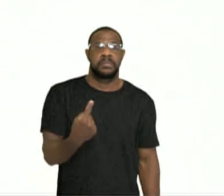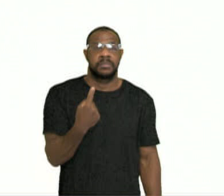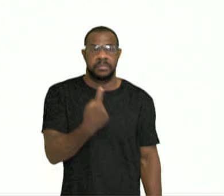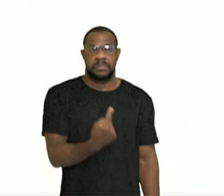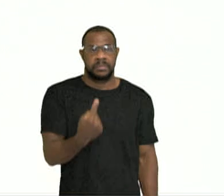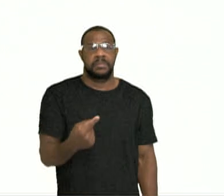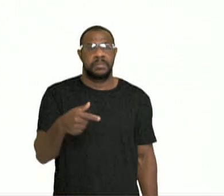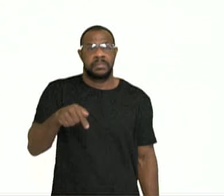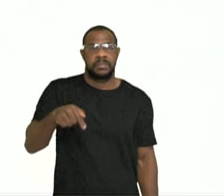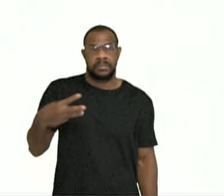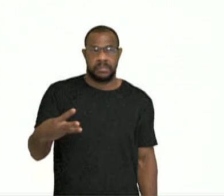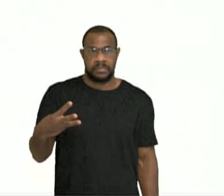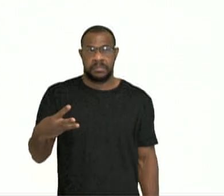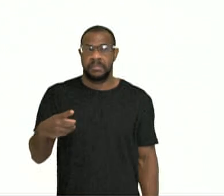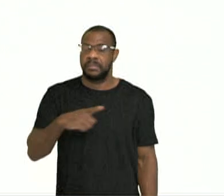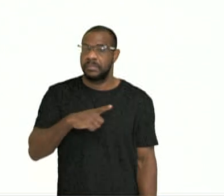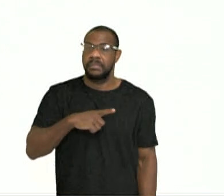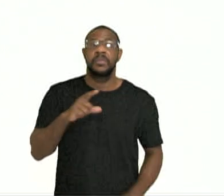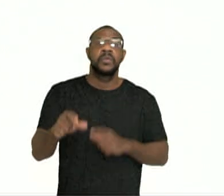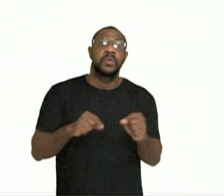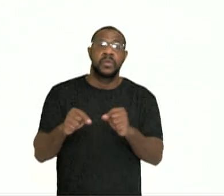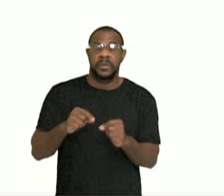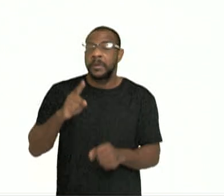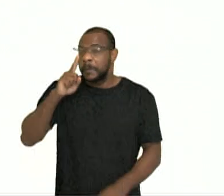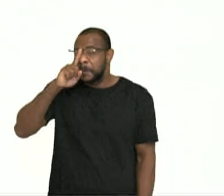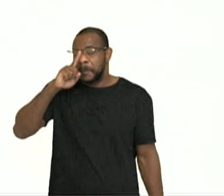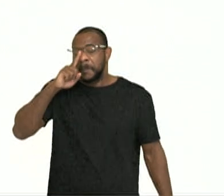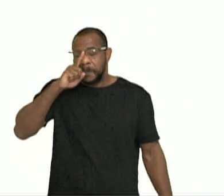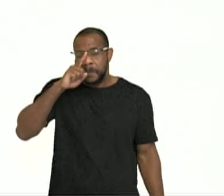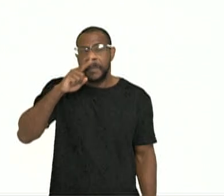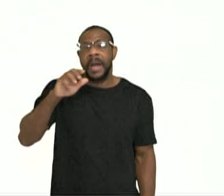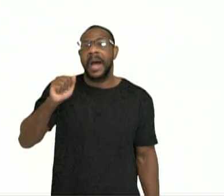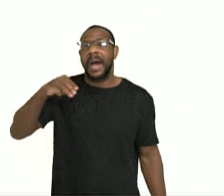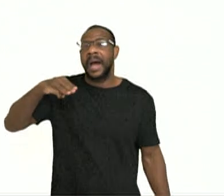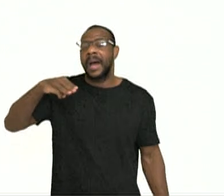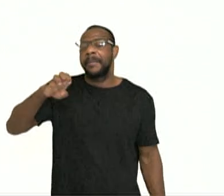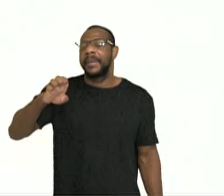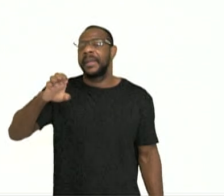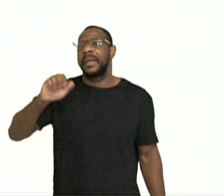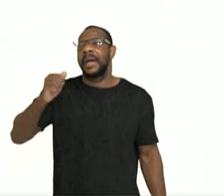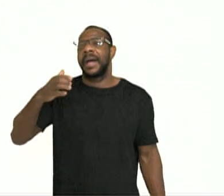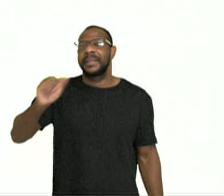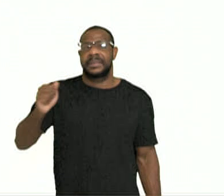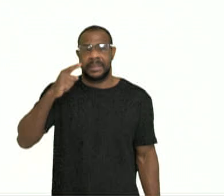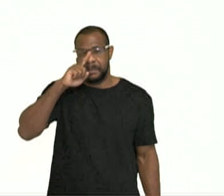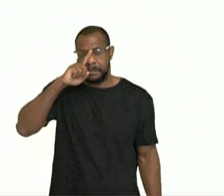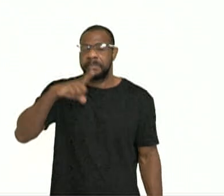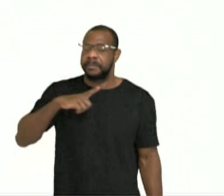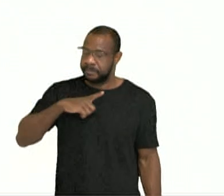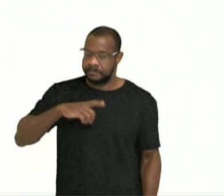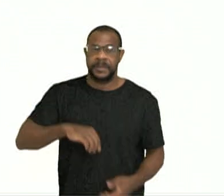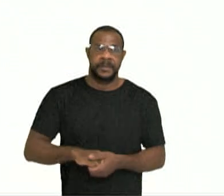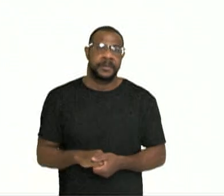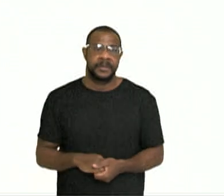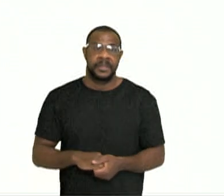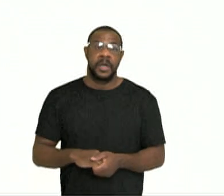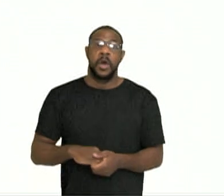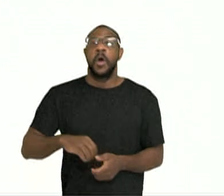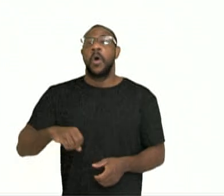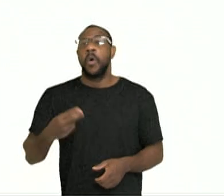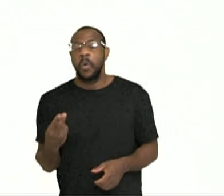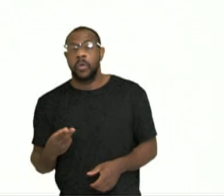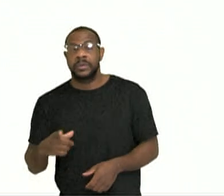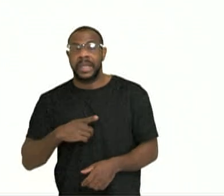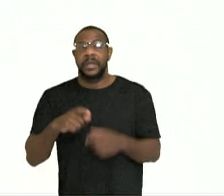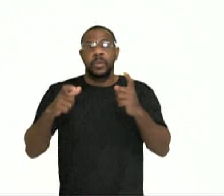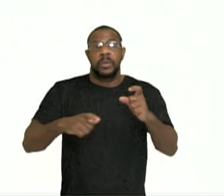1.173 estão o quê? Criticamente em perigo ou ainda vulneráveis. Observe então os dados lá, ó.